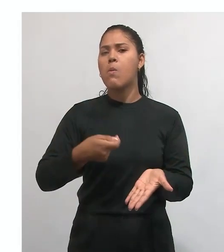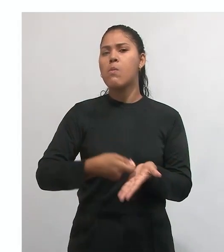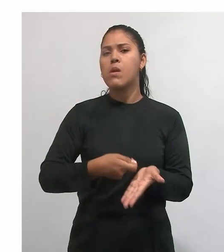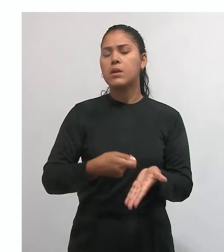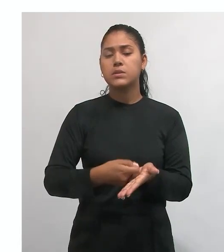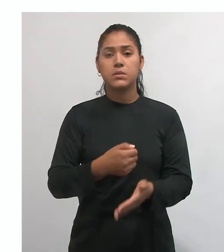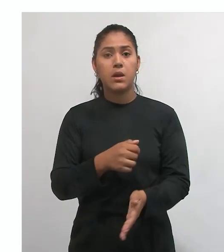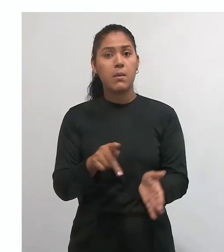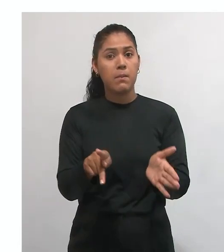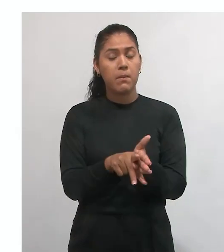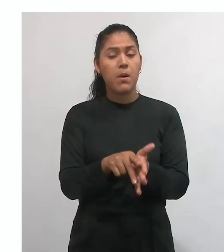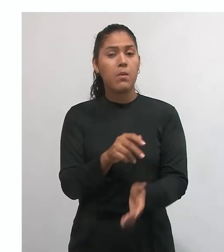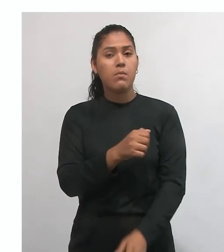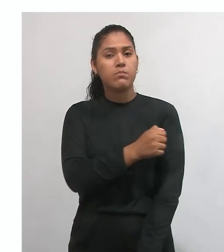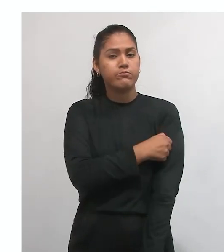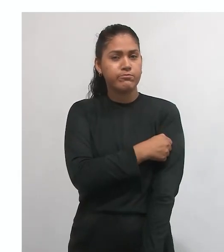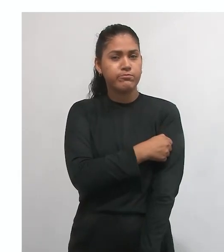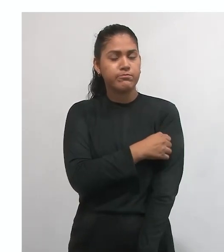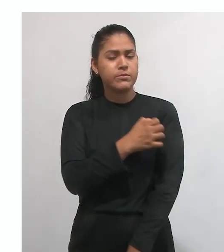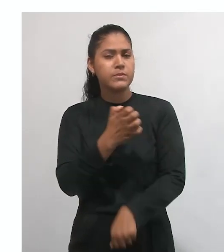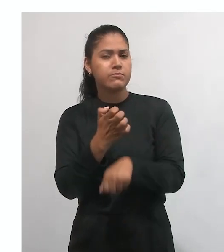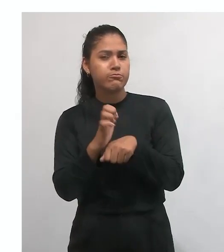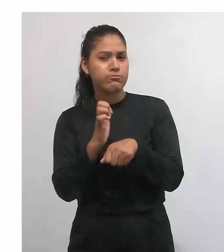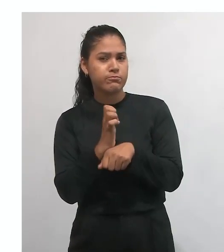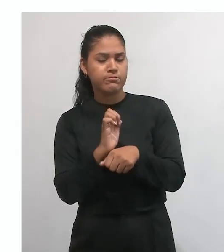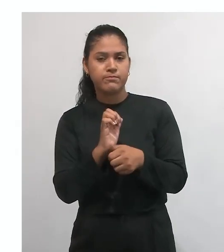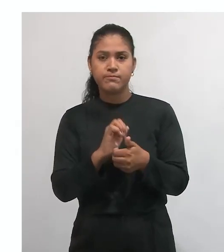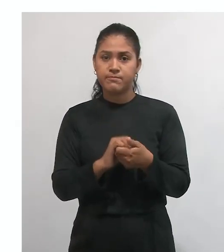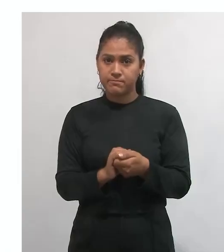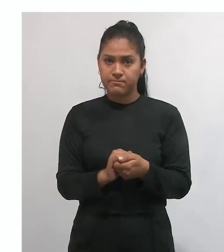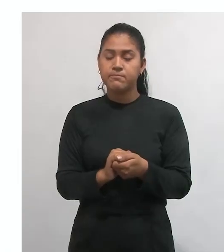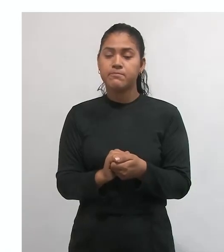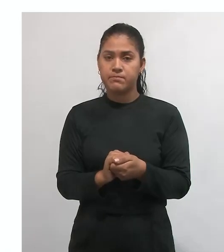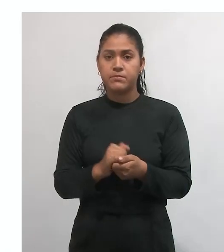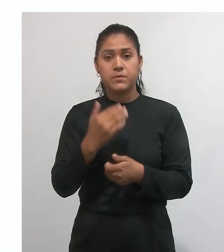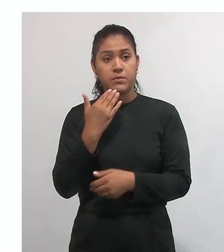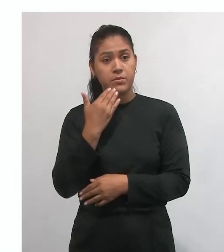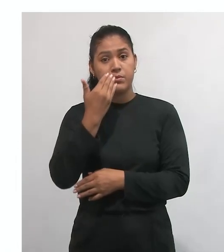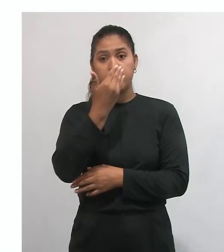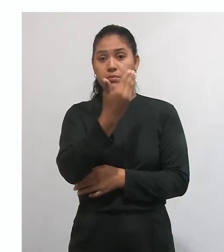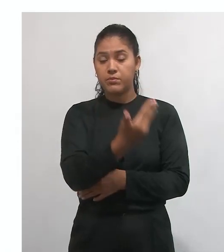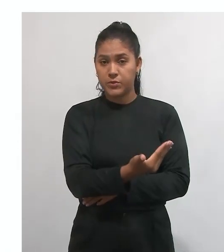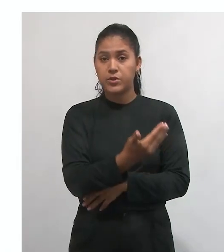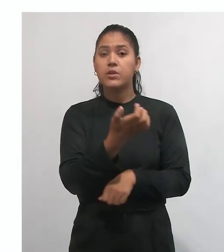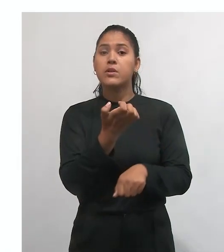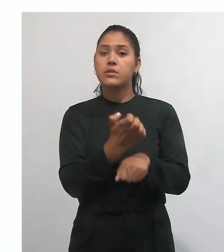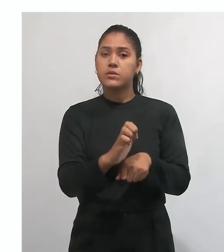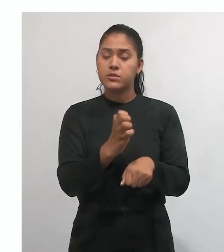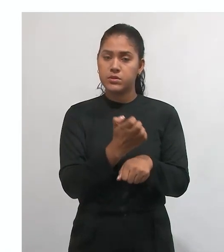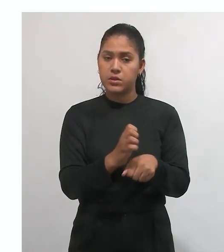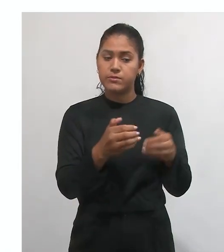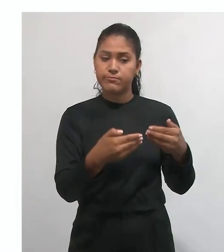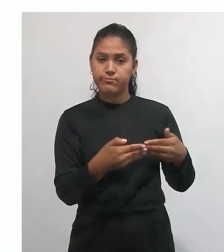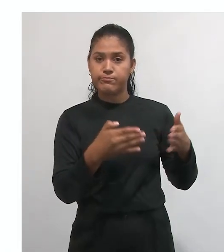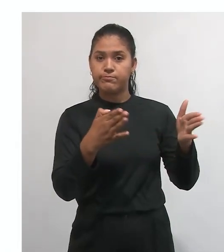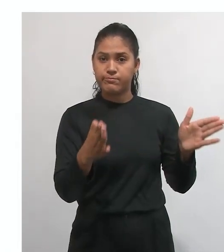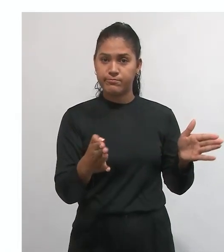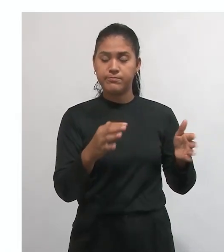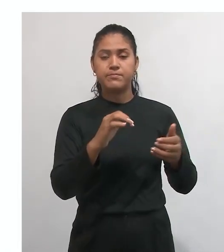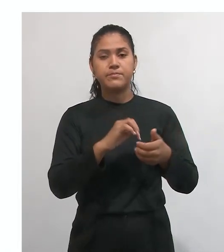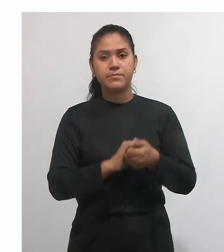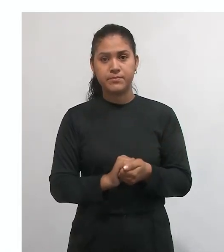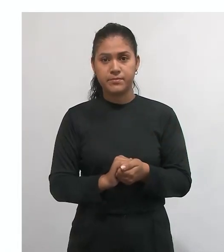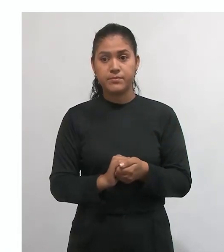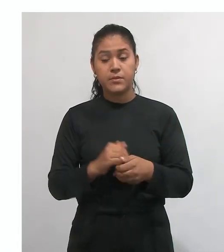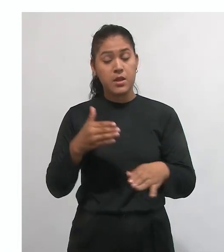vocês, estagiários? Primeiramente, requerer o estágio junto à CIEC,